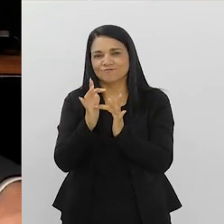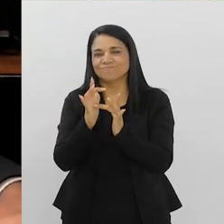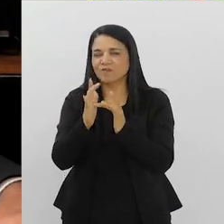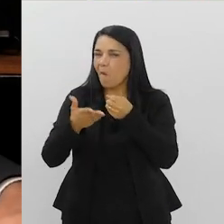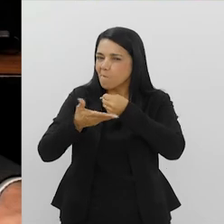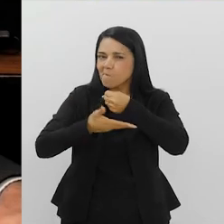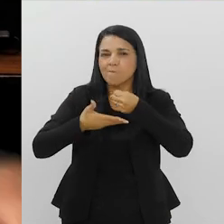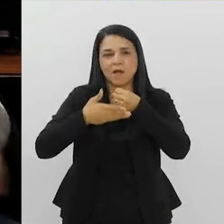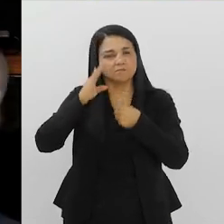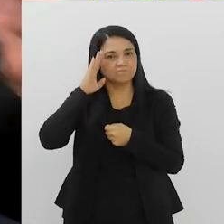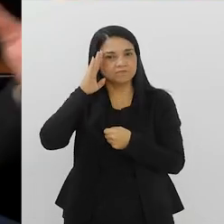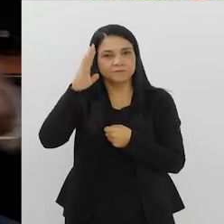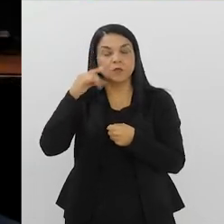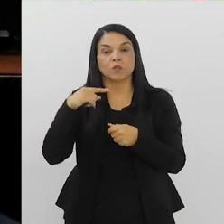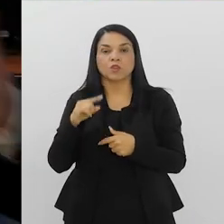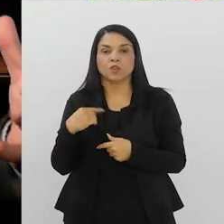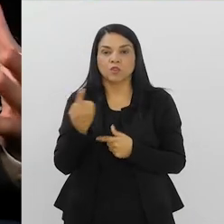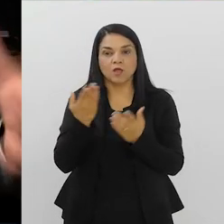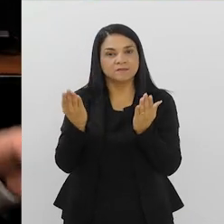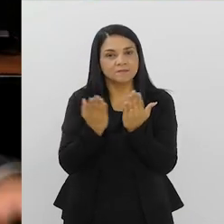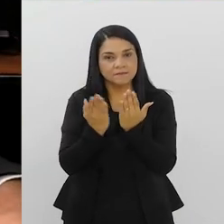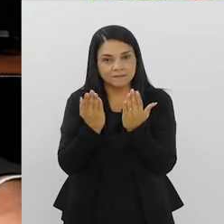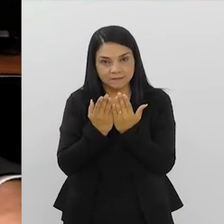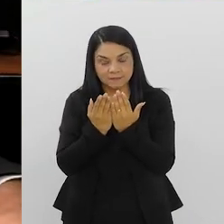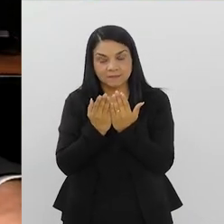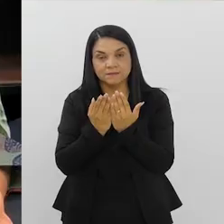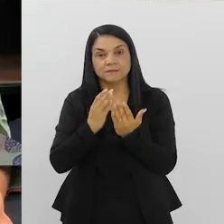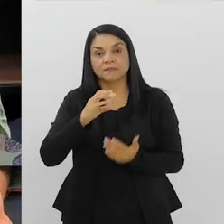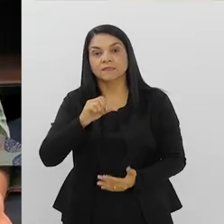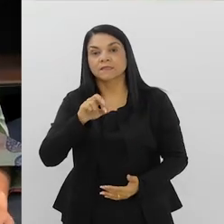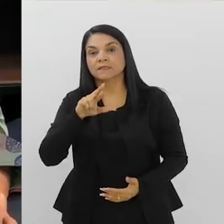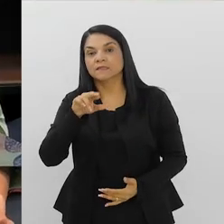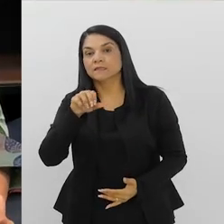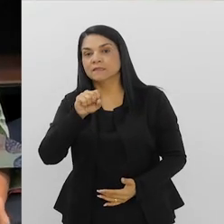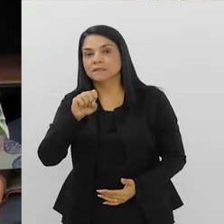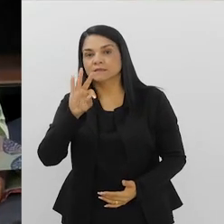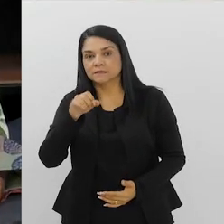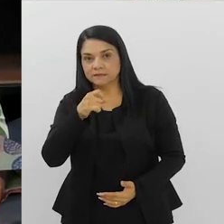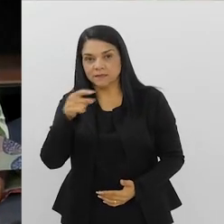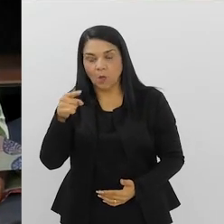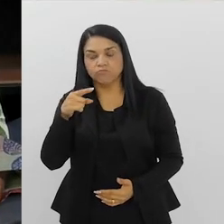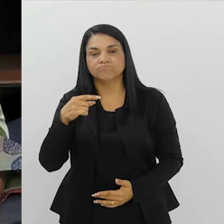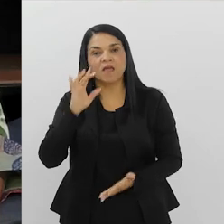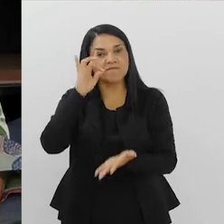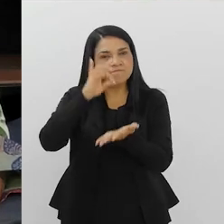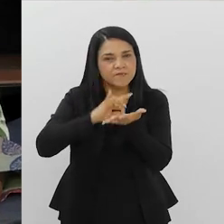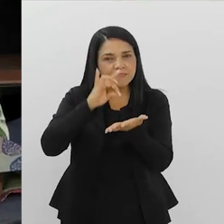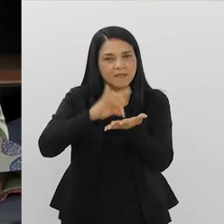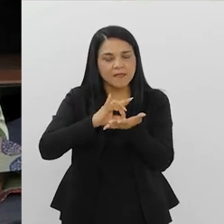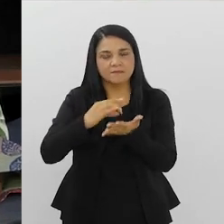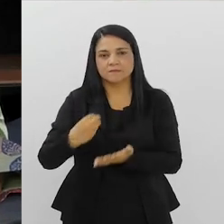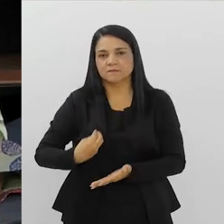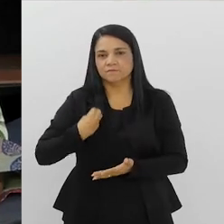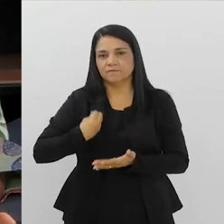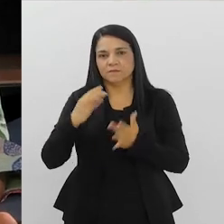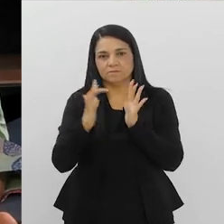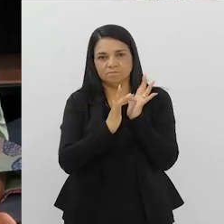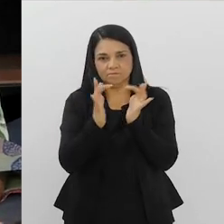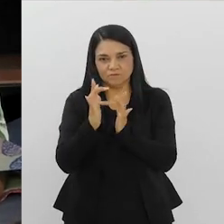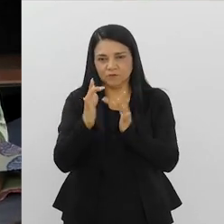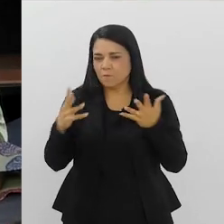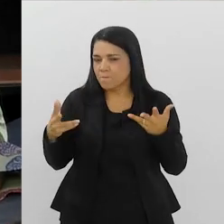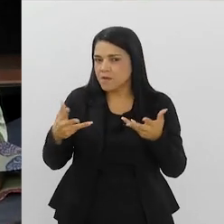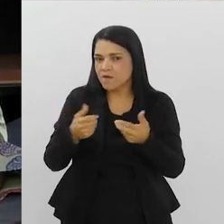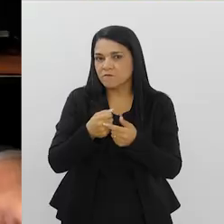né o o maravilhoso conselheiro né para vocês Jesus é um filho de Deus ou é um